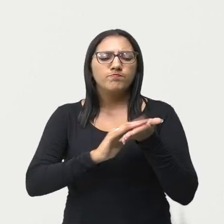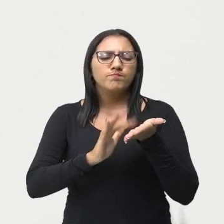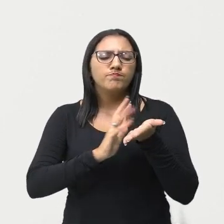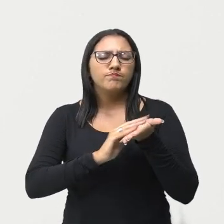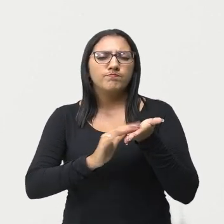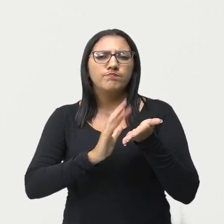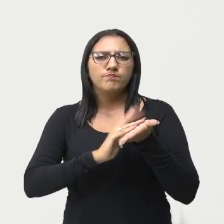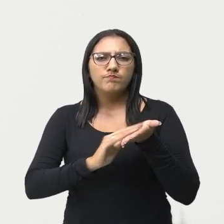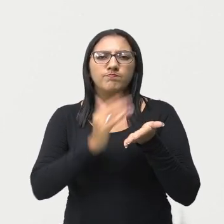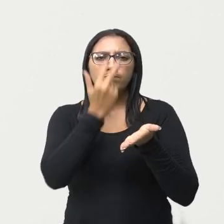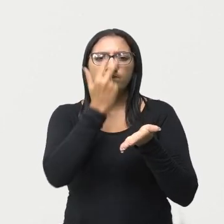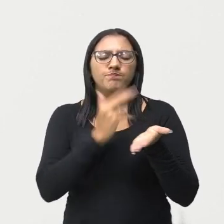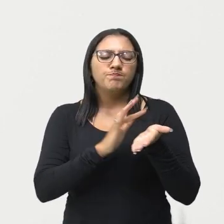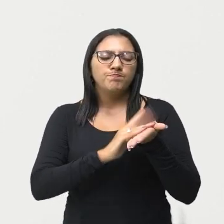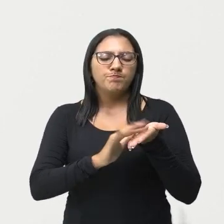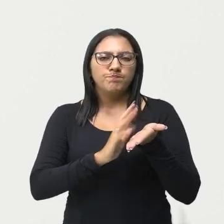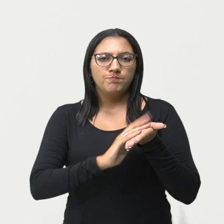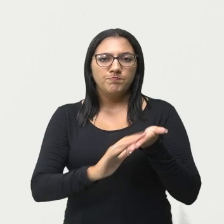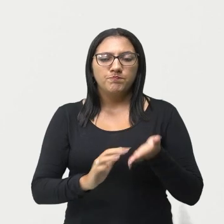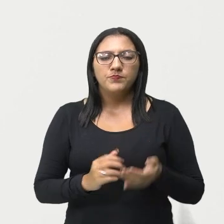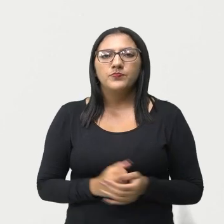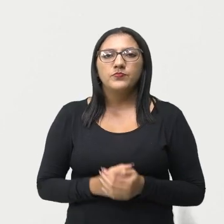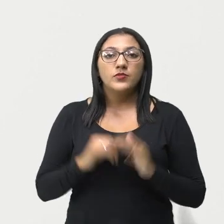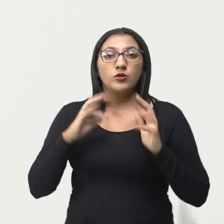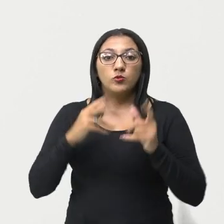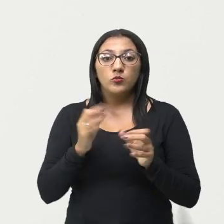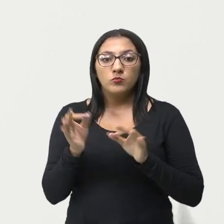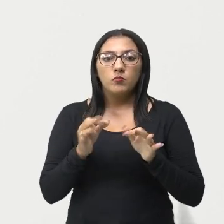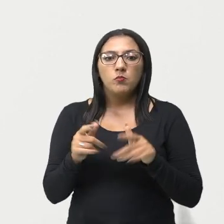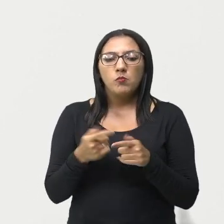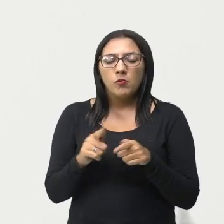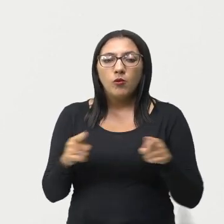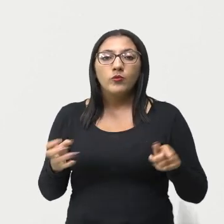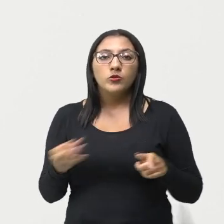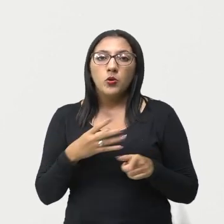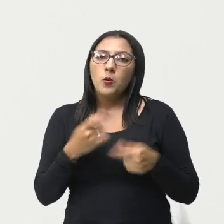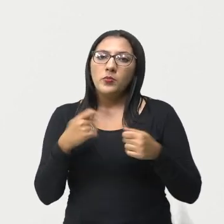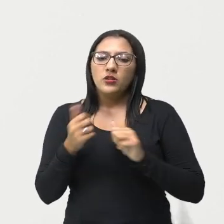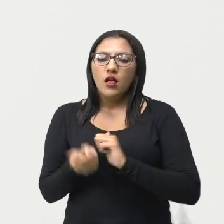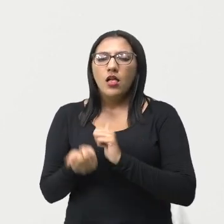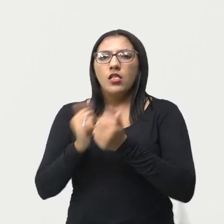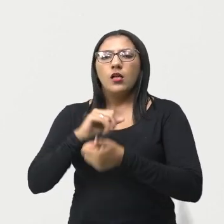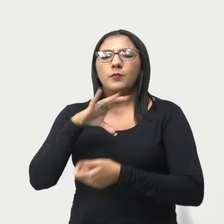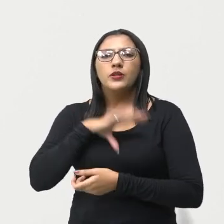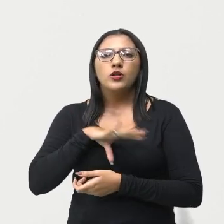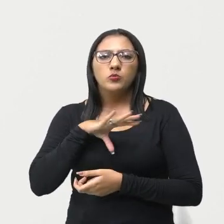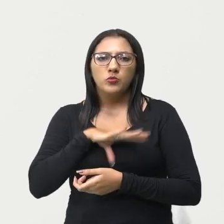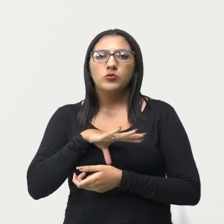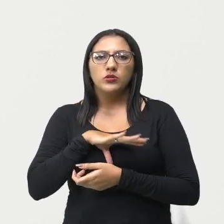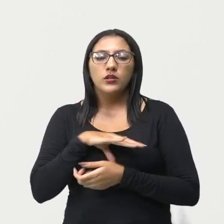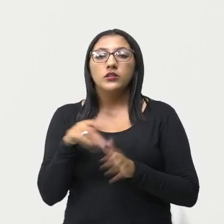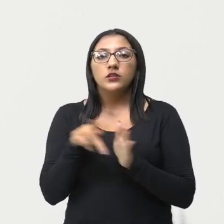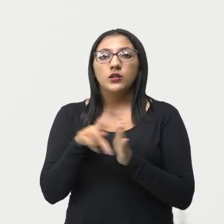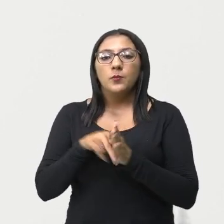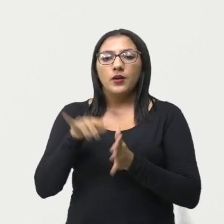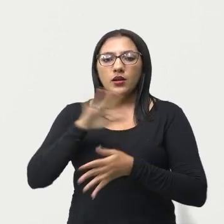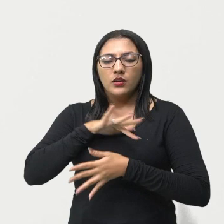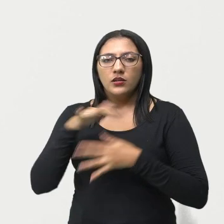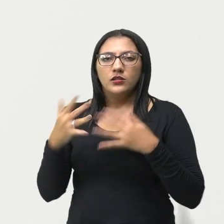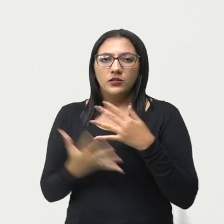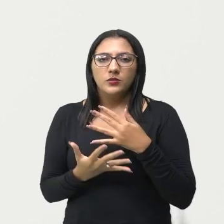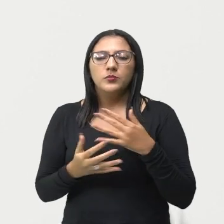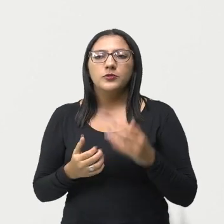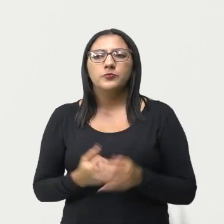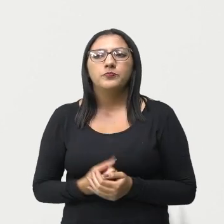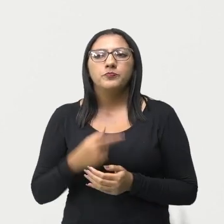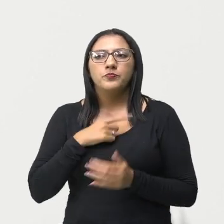mudanças promovidas pelo acordo ortográfico serão adotadas pelo português convertido em Libras, sistema